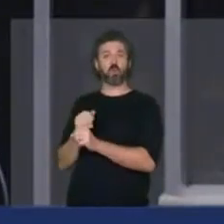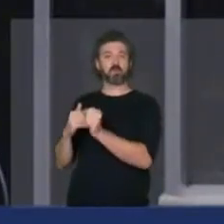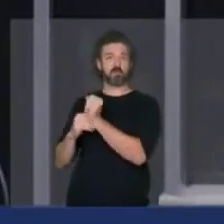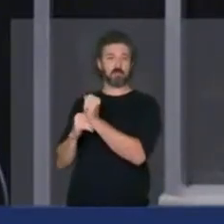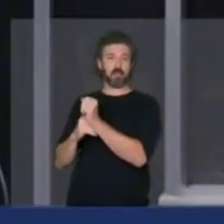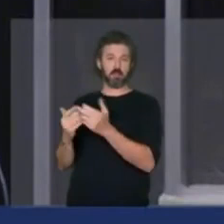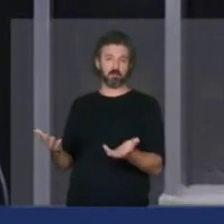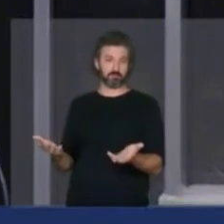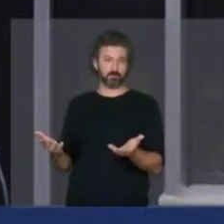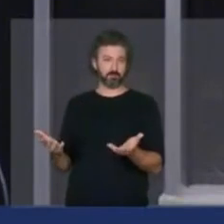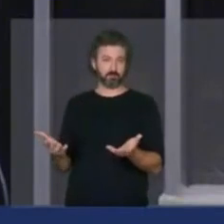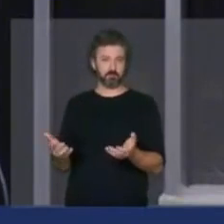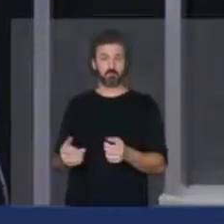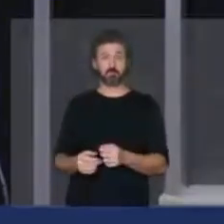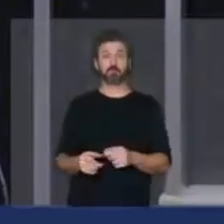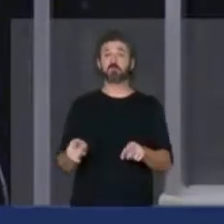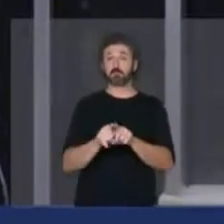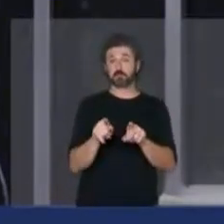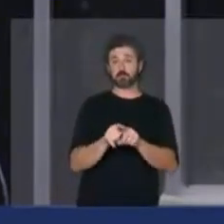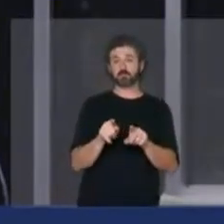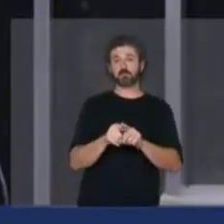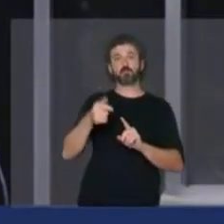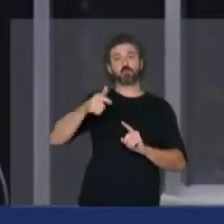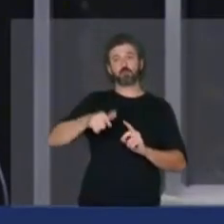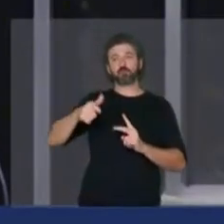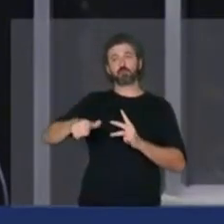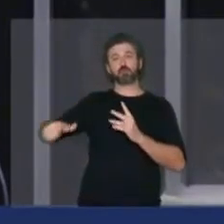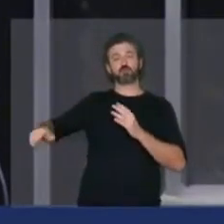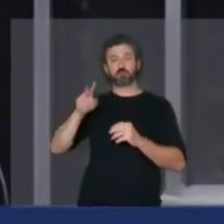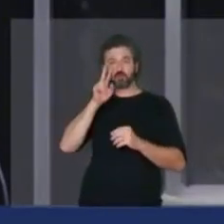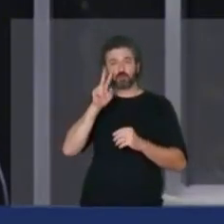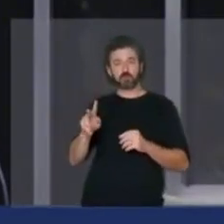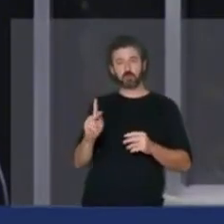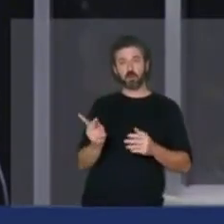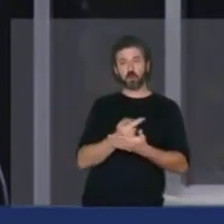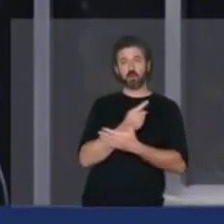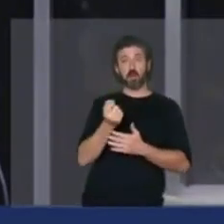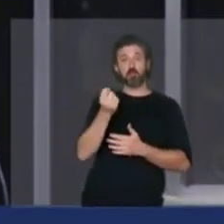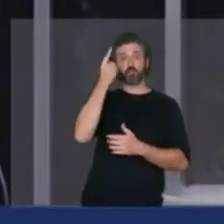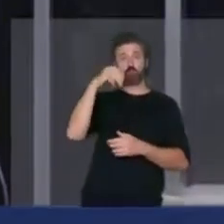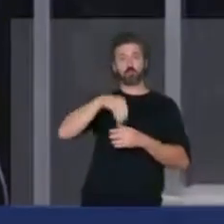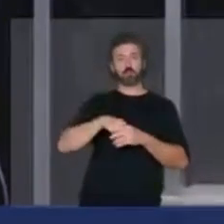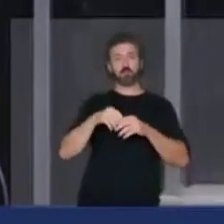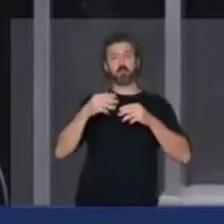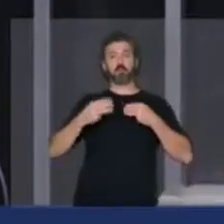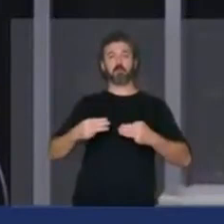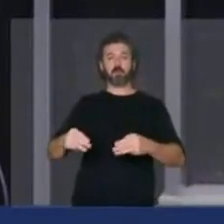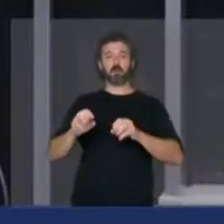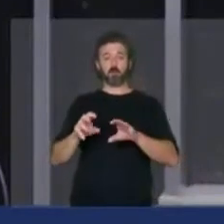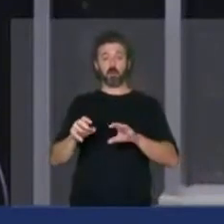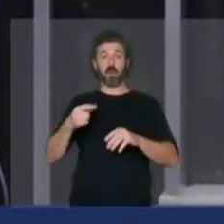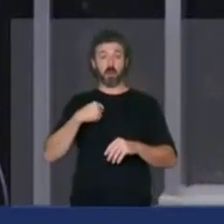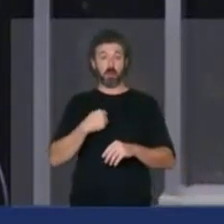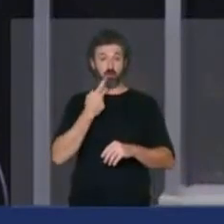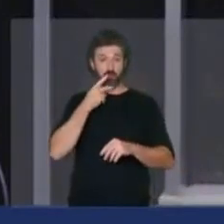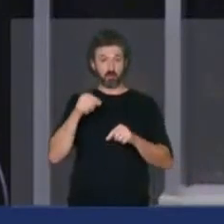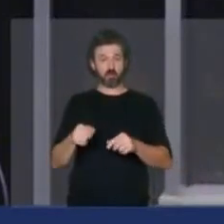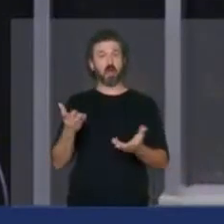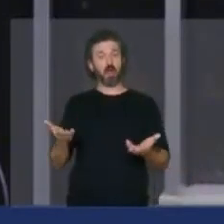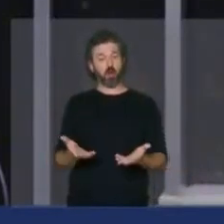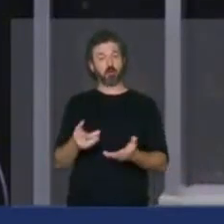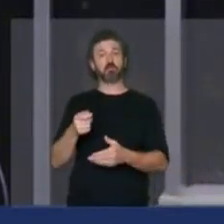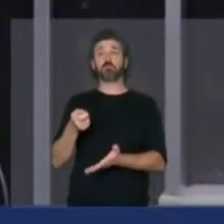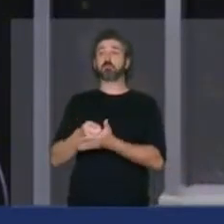secreto. Fora os sucessivos escândalos que nós tivemos no Ministério da Educação. Faço um parênteses, presidente, para cobrar agora do